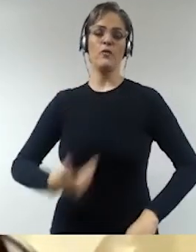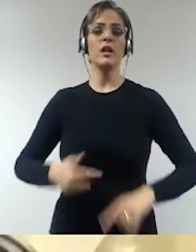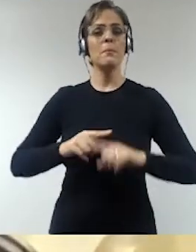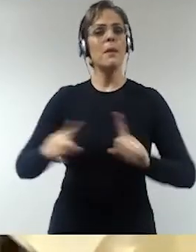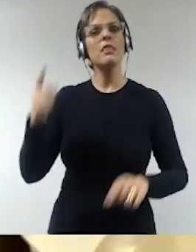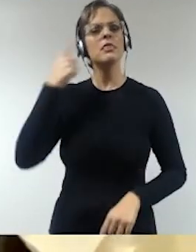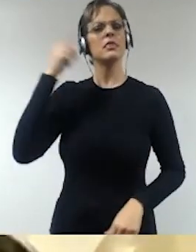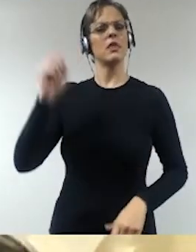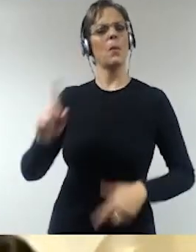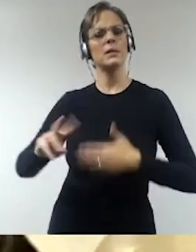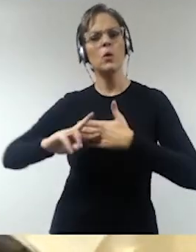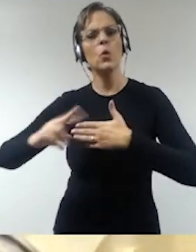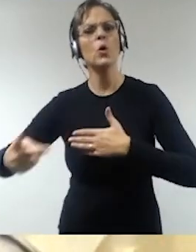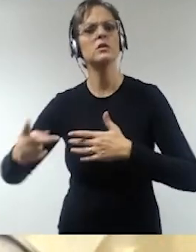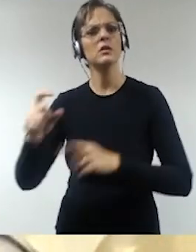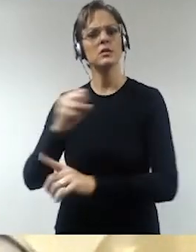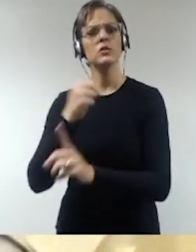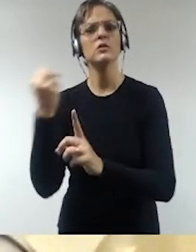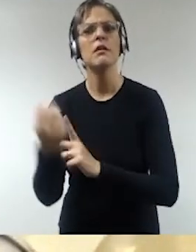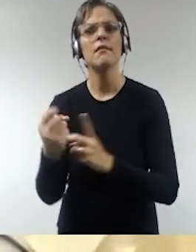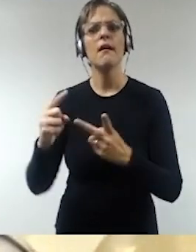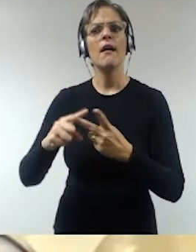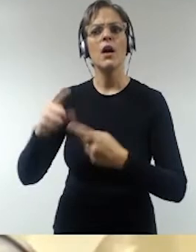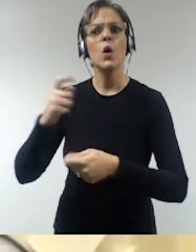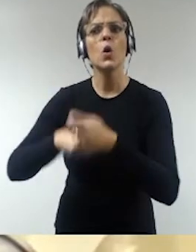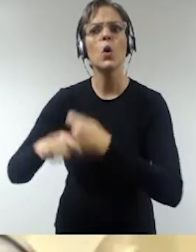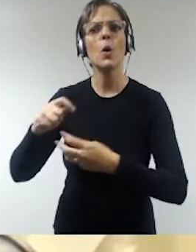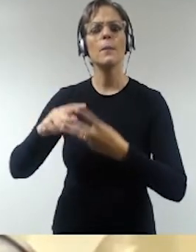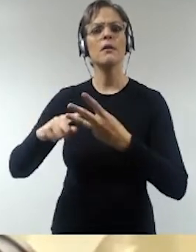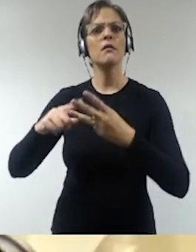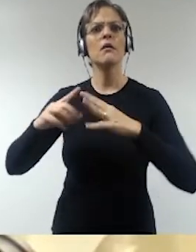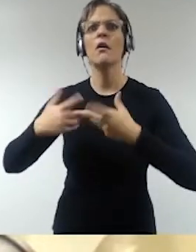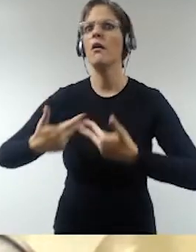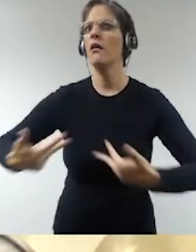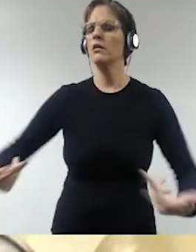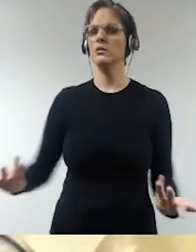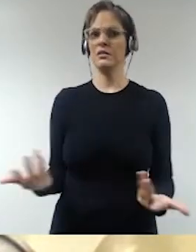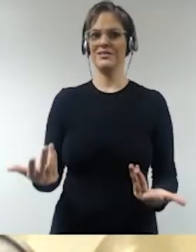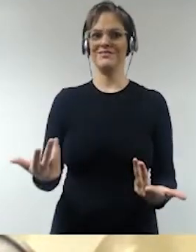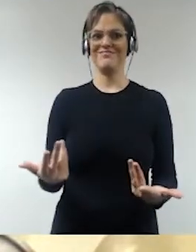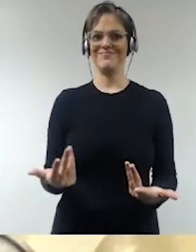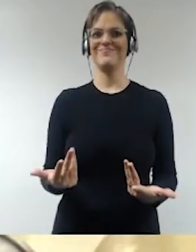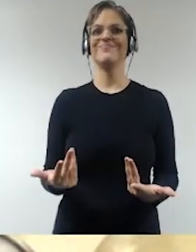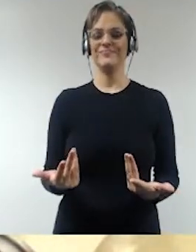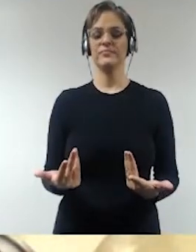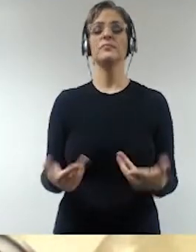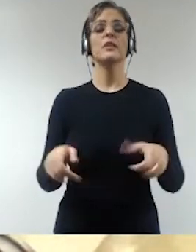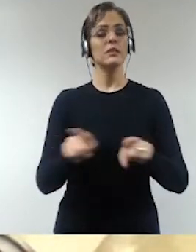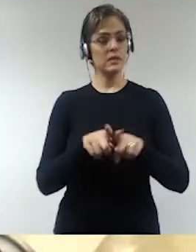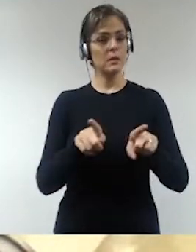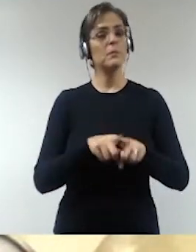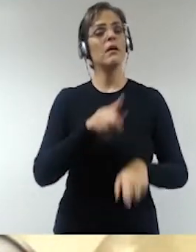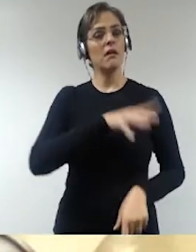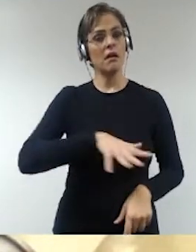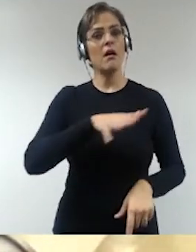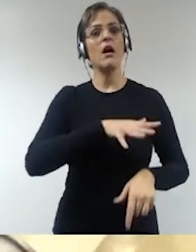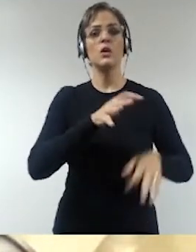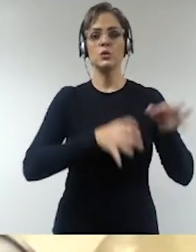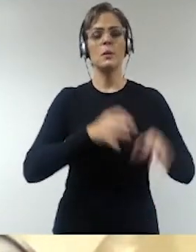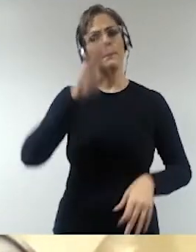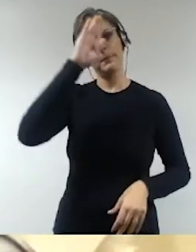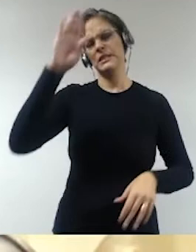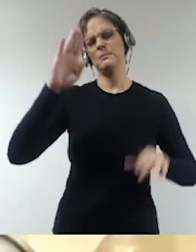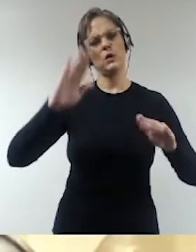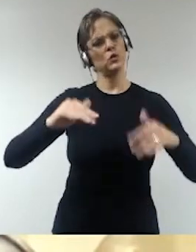nas consequências sociais e econômicas advindas dessa decisão. Quando eu trago isso para o Poder Judiciário, principalmente para o Supremo